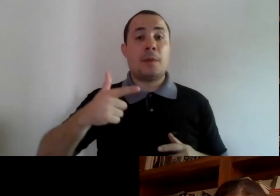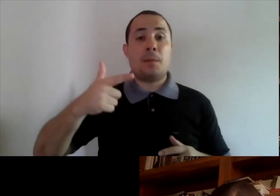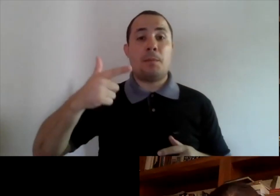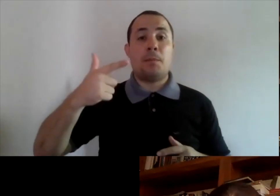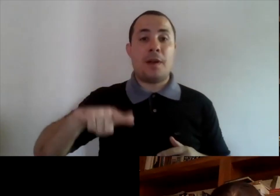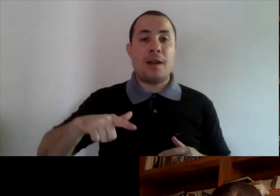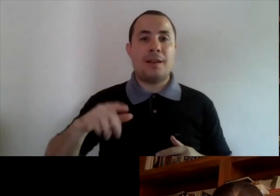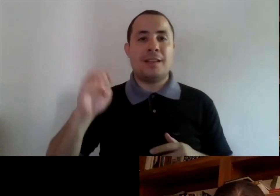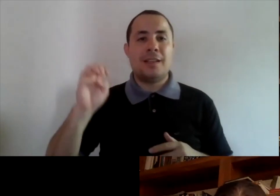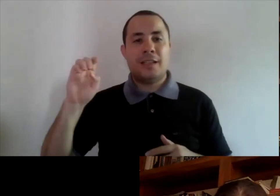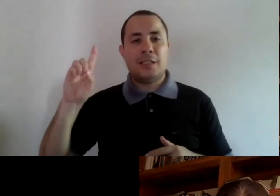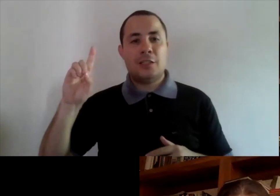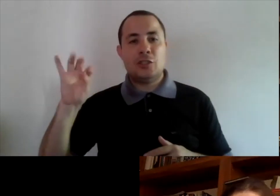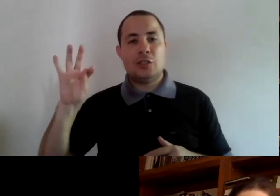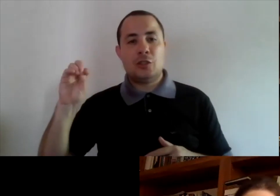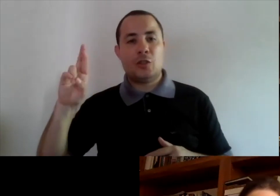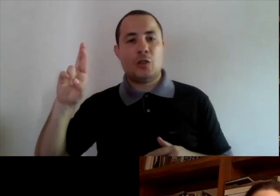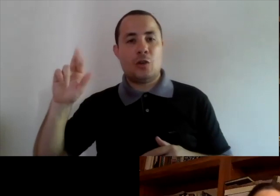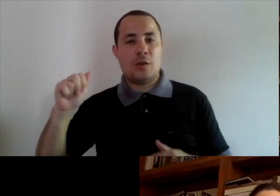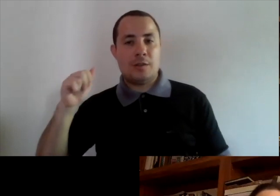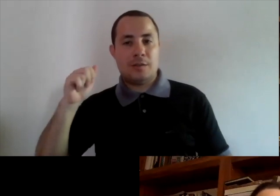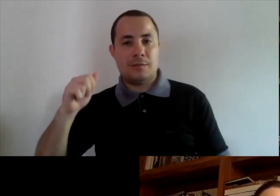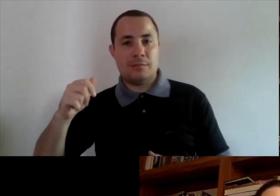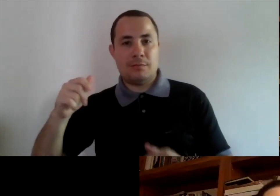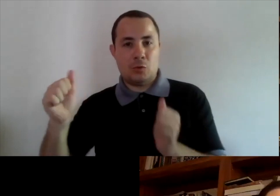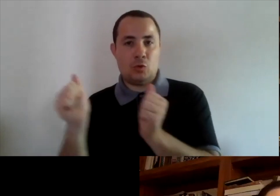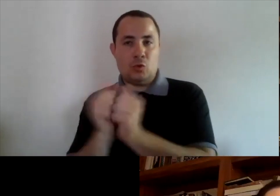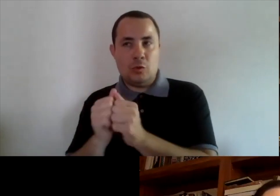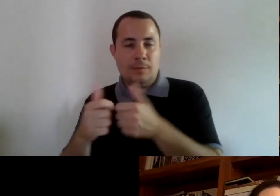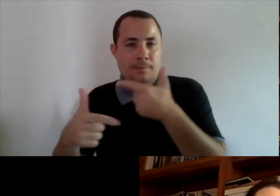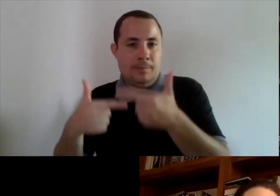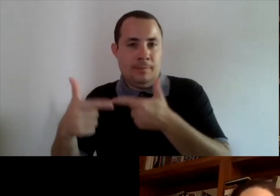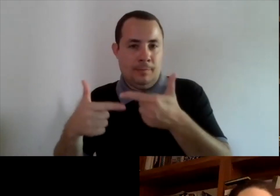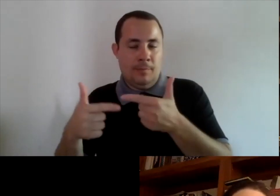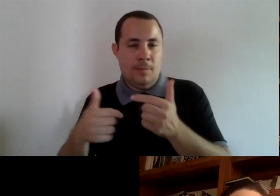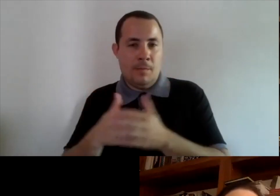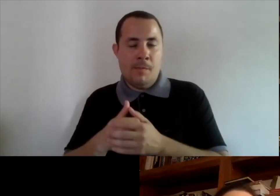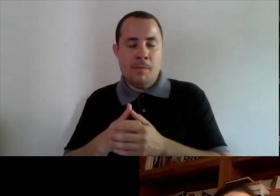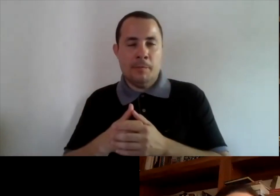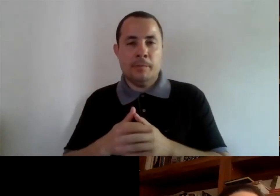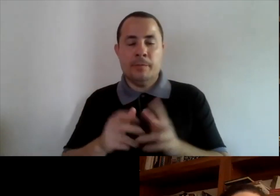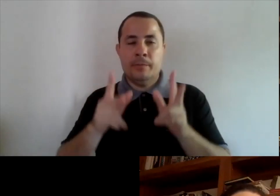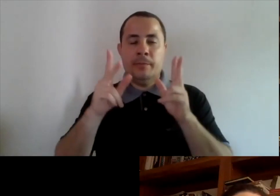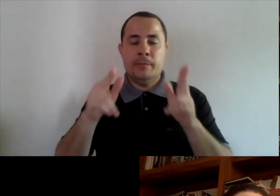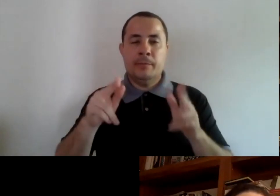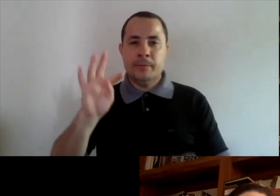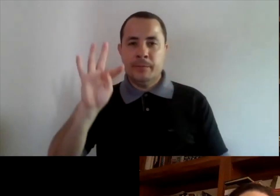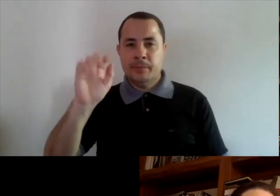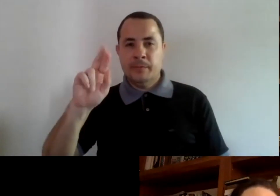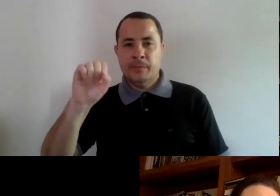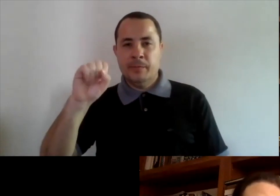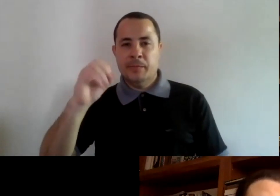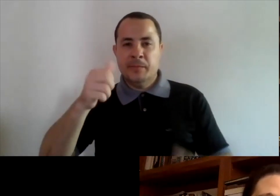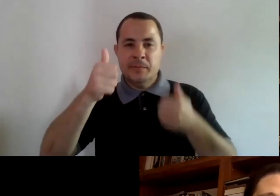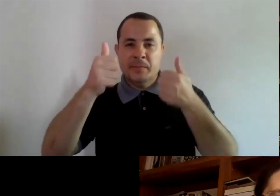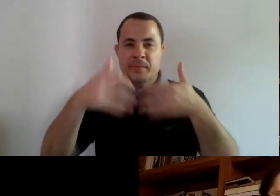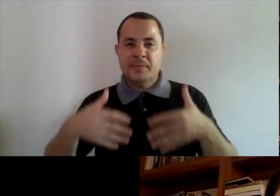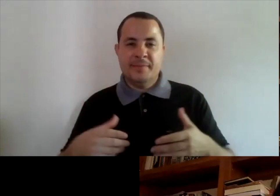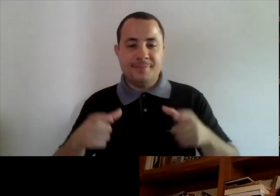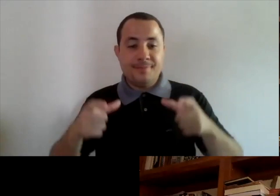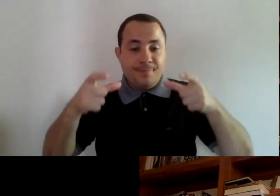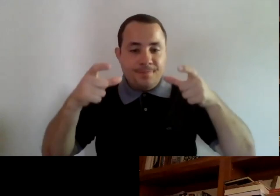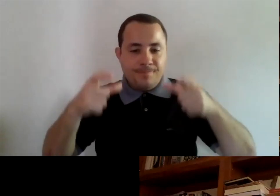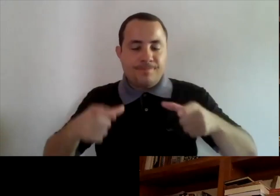editoras. Então, acho que é isso, mas falando sempre, lógico, como o Tarso disse, de um lugar específico, que é esse lugar de